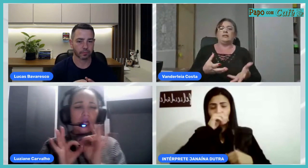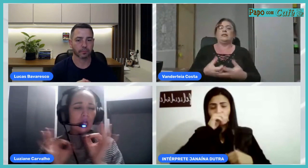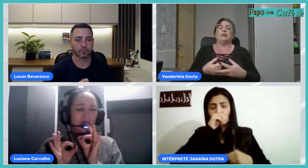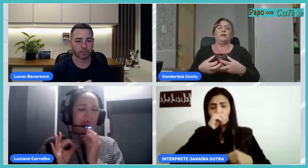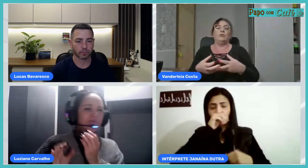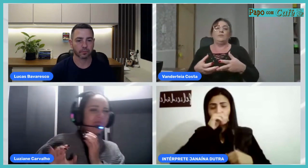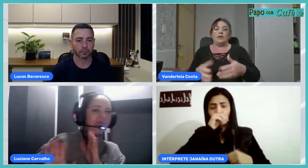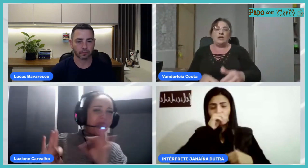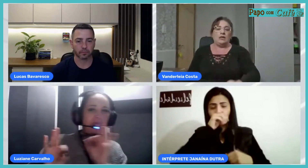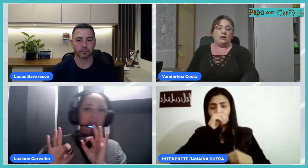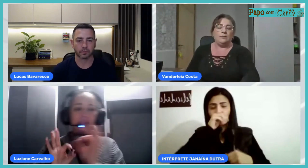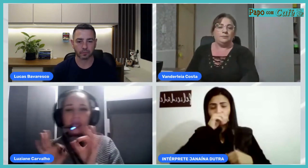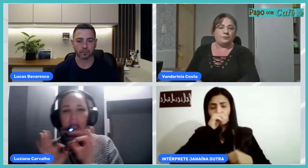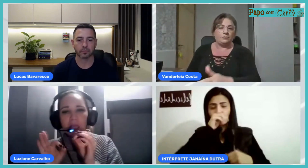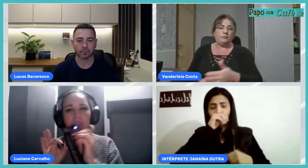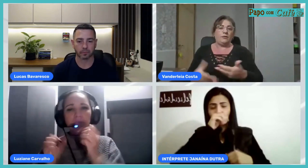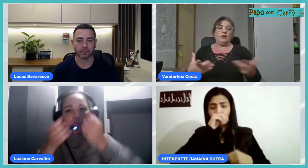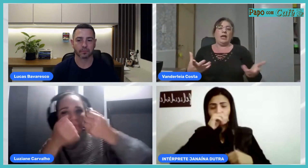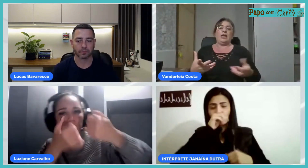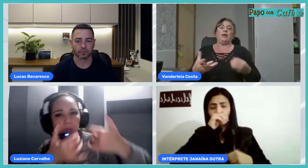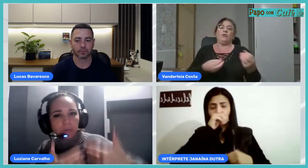uma orientação, em